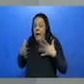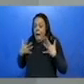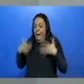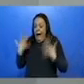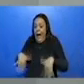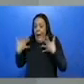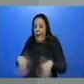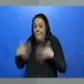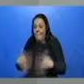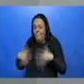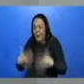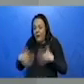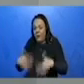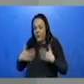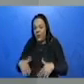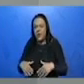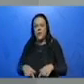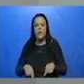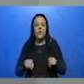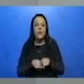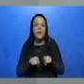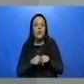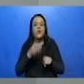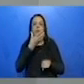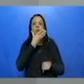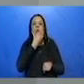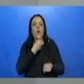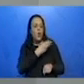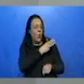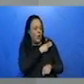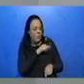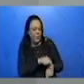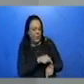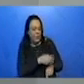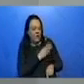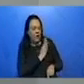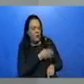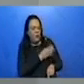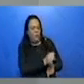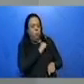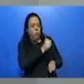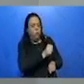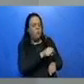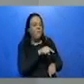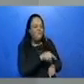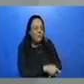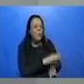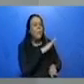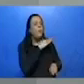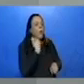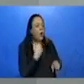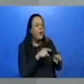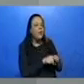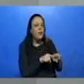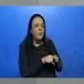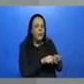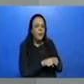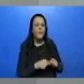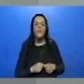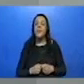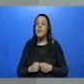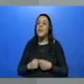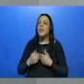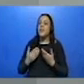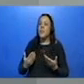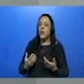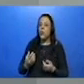Bones, também, né, tem um ataque cardíaco e morre. E aí, bem-vindo os amigos piratas dele, os ex-amigos,